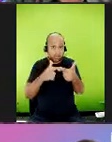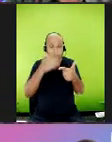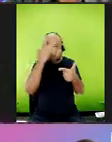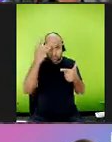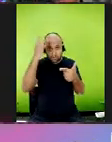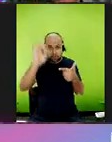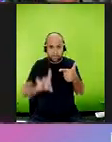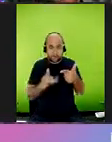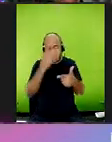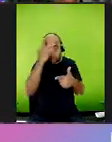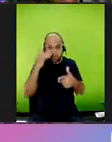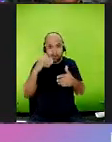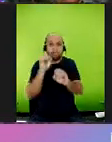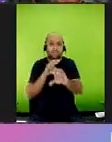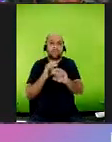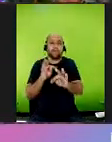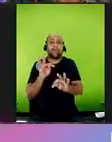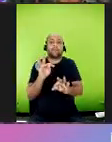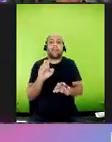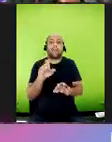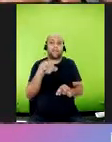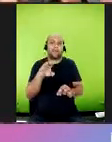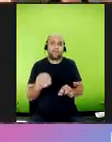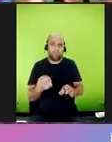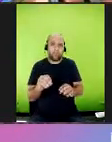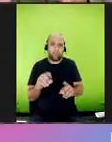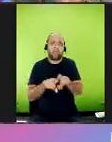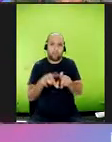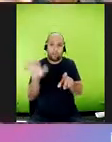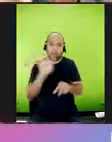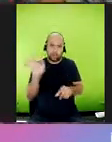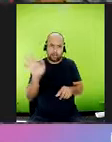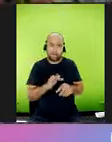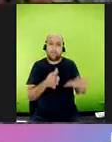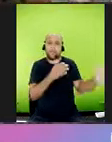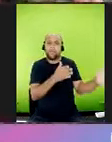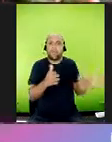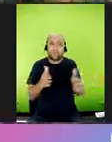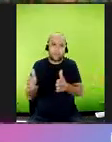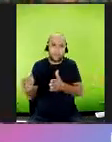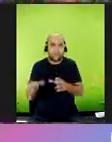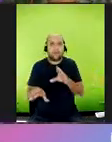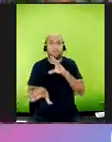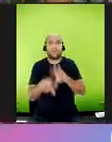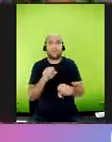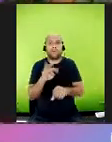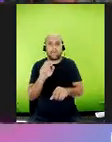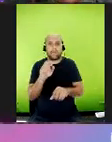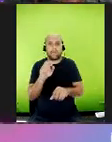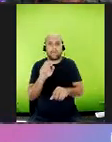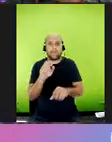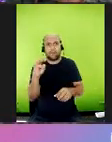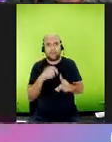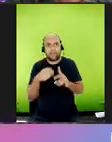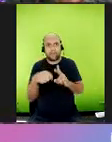ensino técnico e às vezes a de graduação também que passa um tempo né no processo de formação técnica geralmente três meses depois